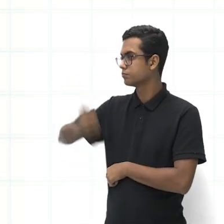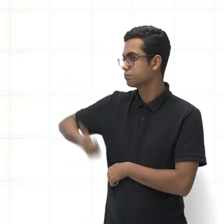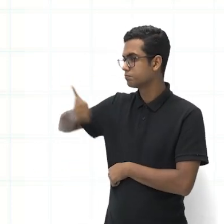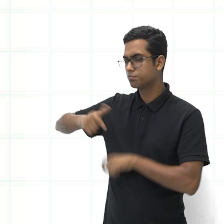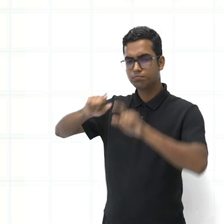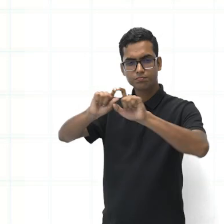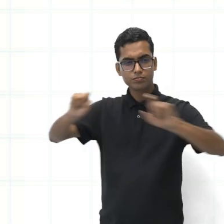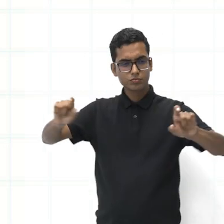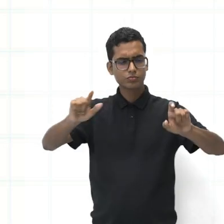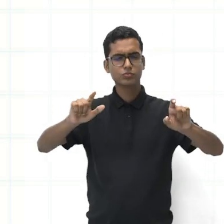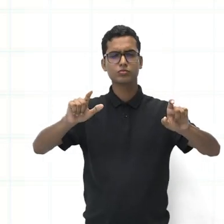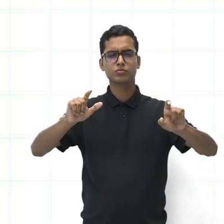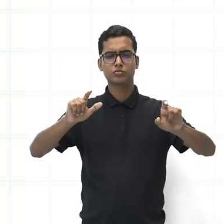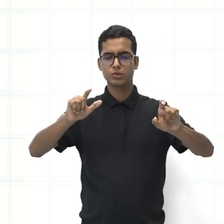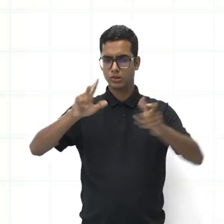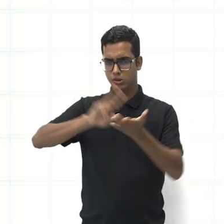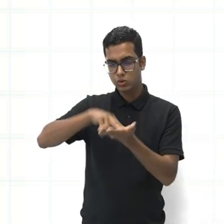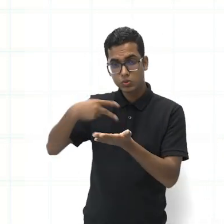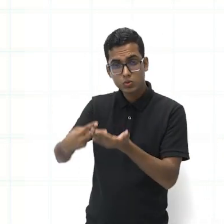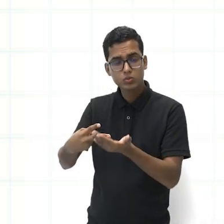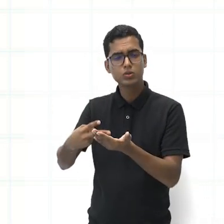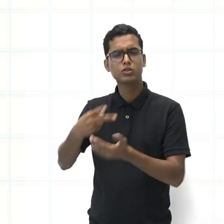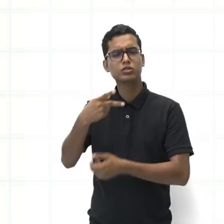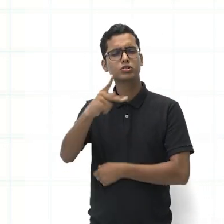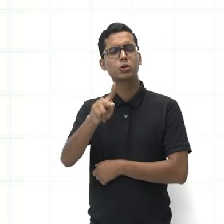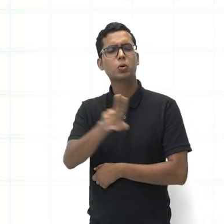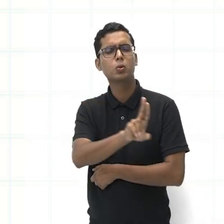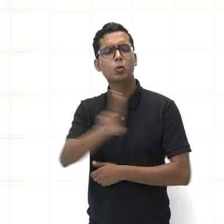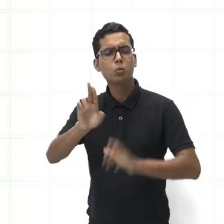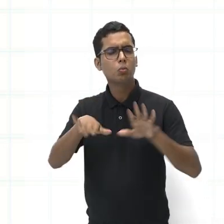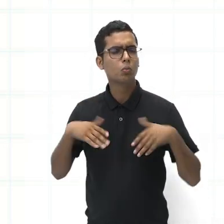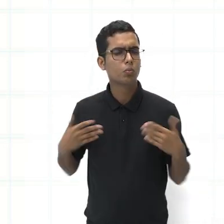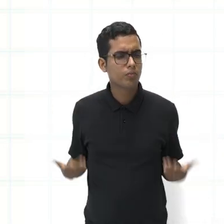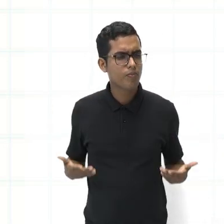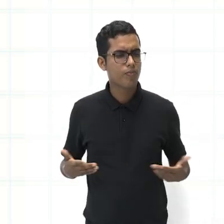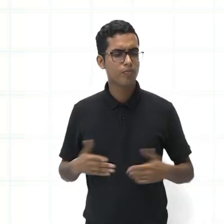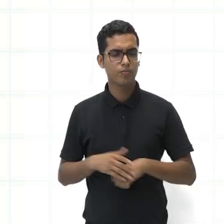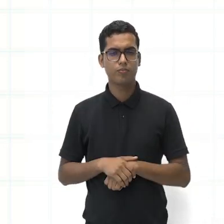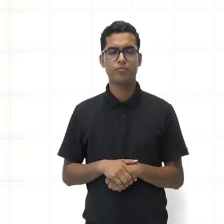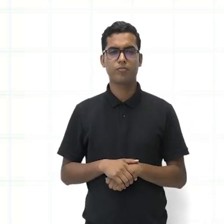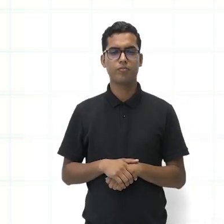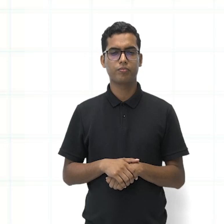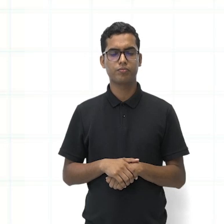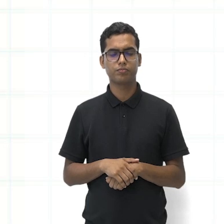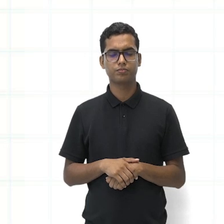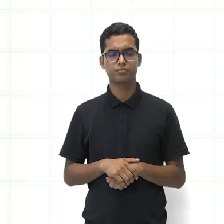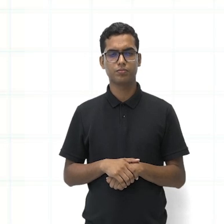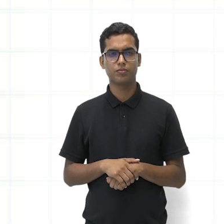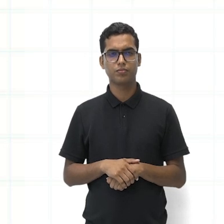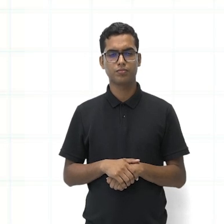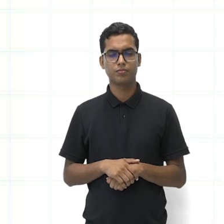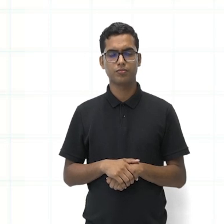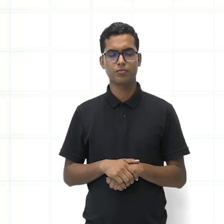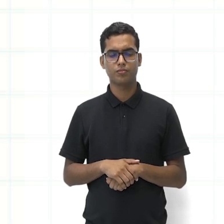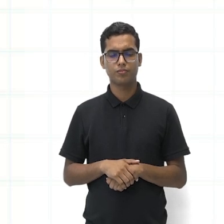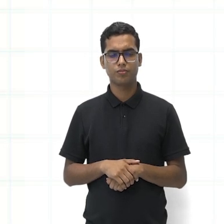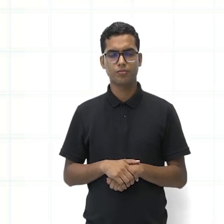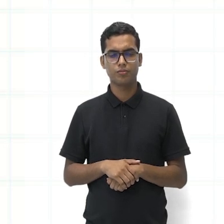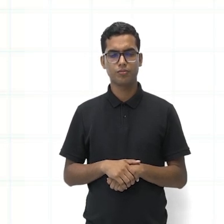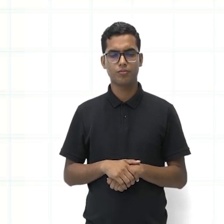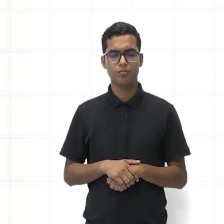your name? Aqui a abreviação de, tira o apóstrofo, né? Vai ser is. What is your name? Qual é o seu